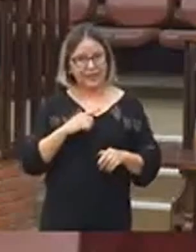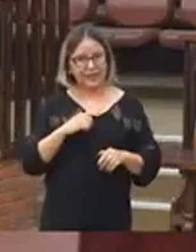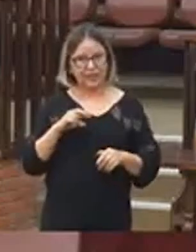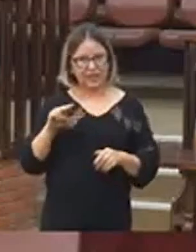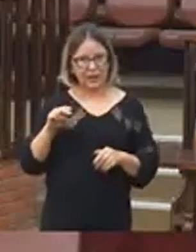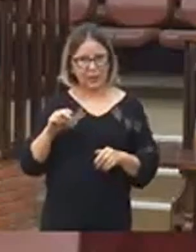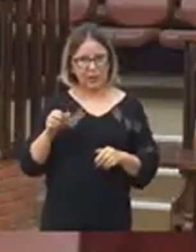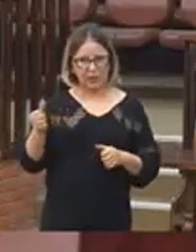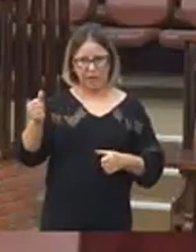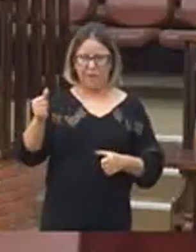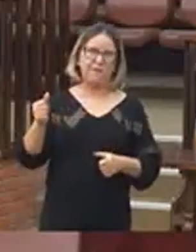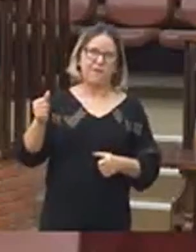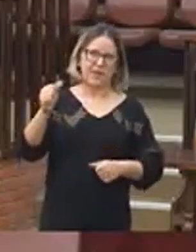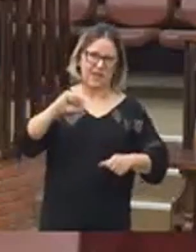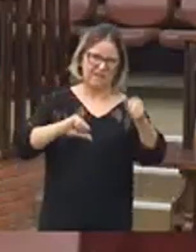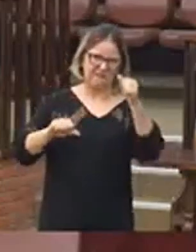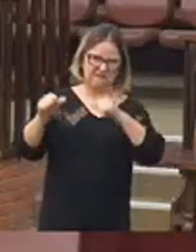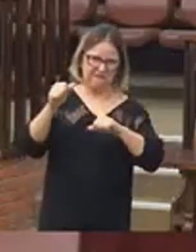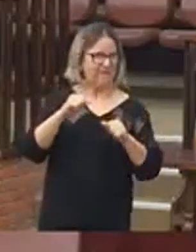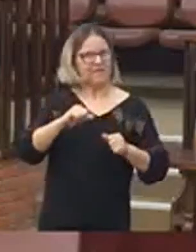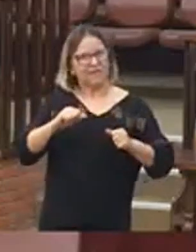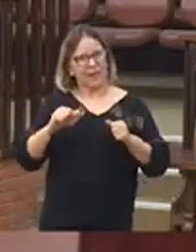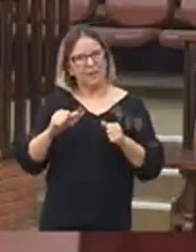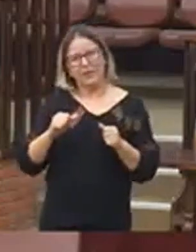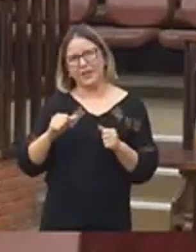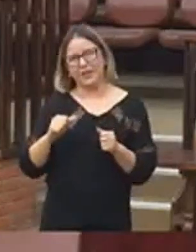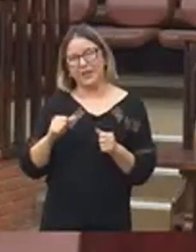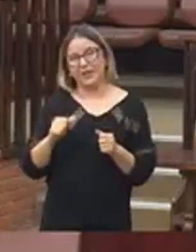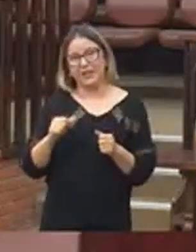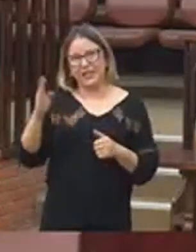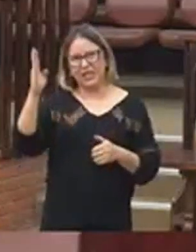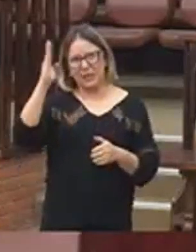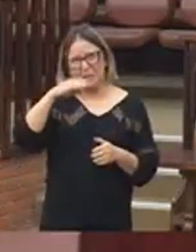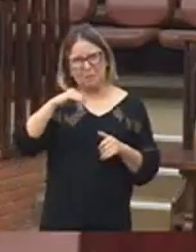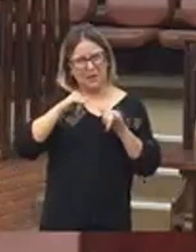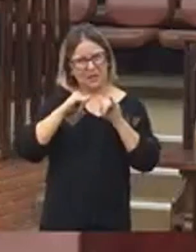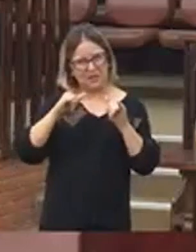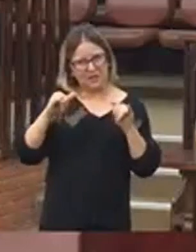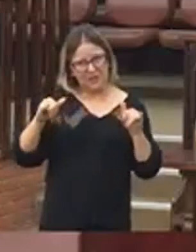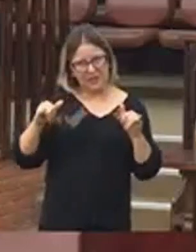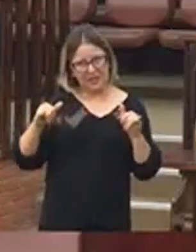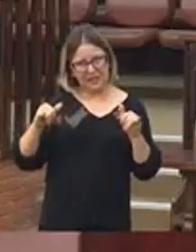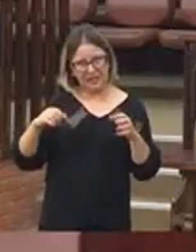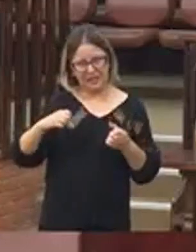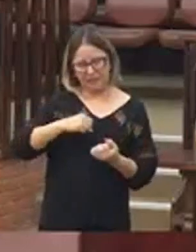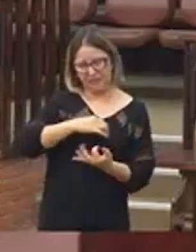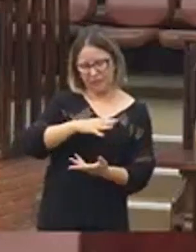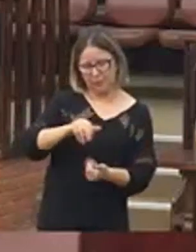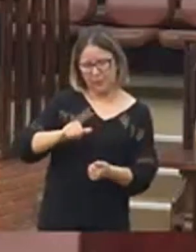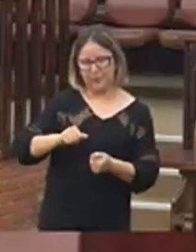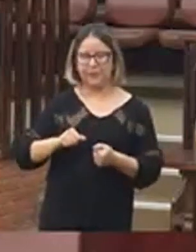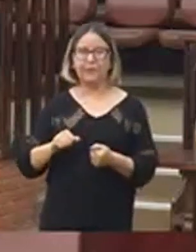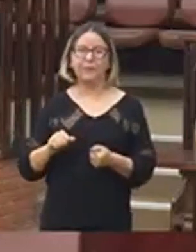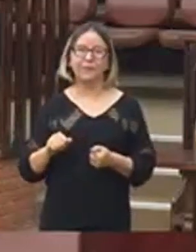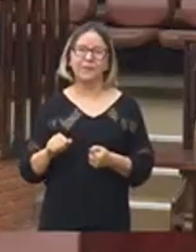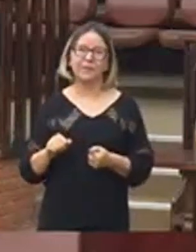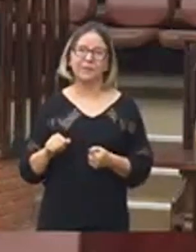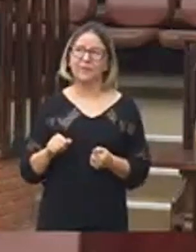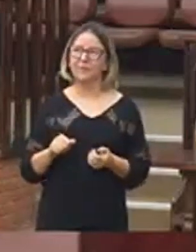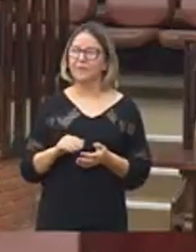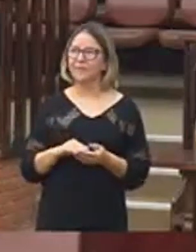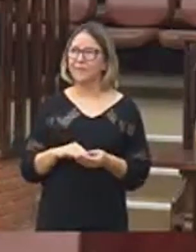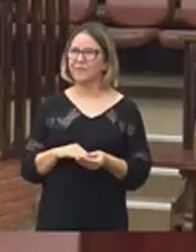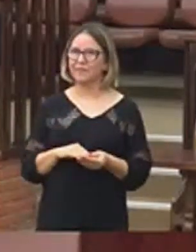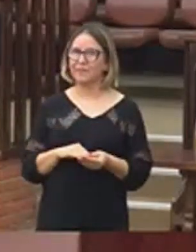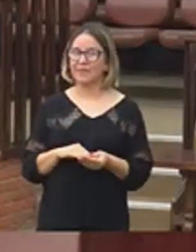generalizada de más notícias por aí. Então, eu queria deixar essa palavra.